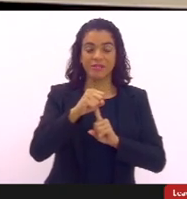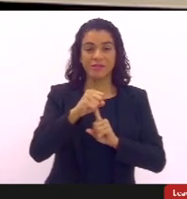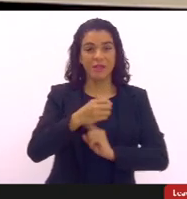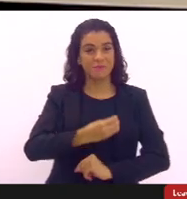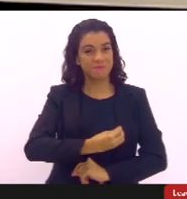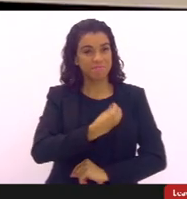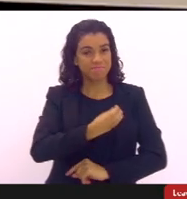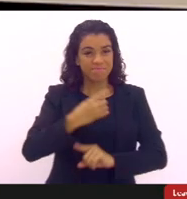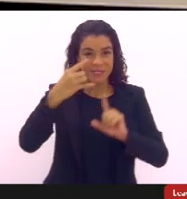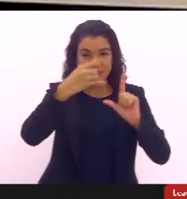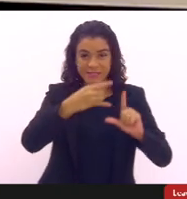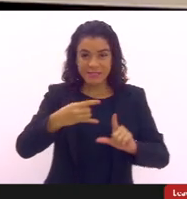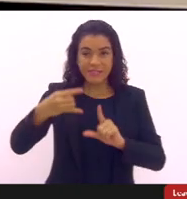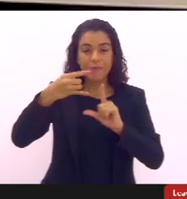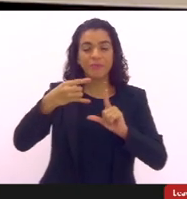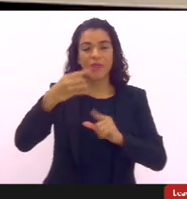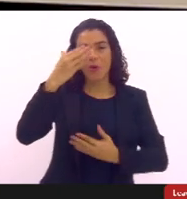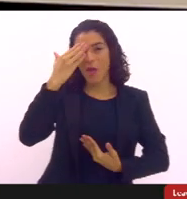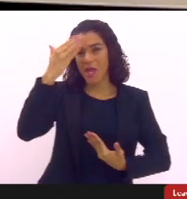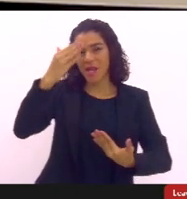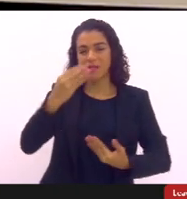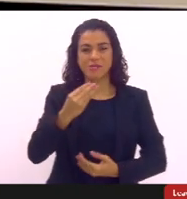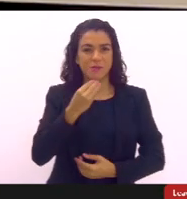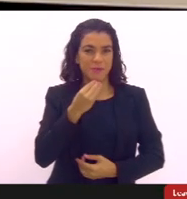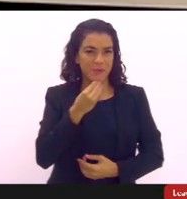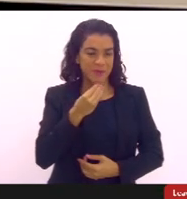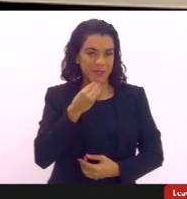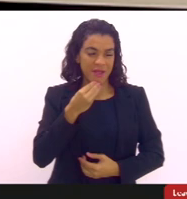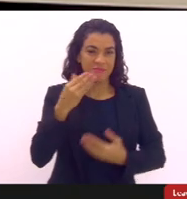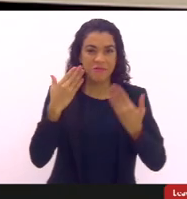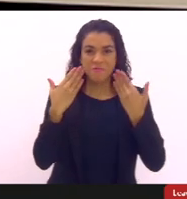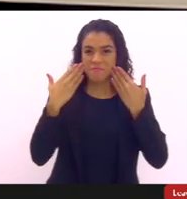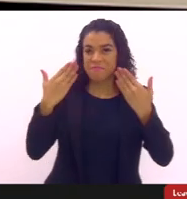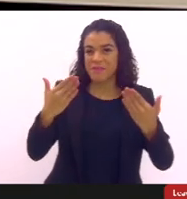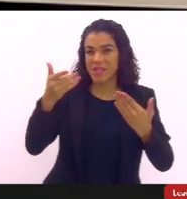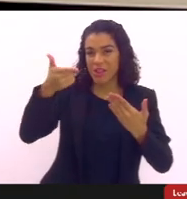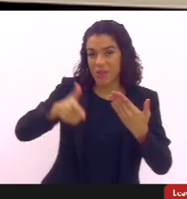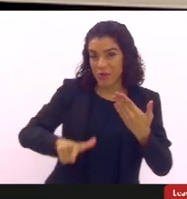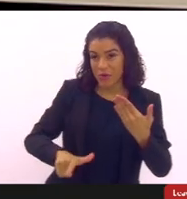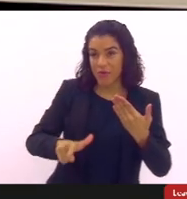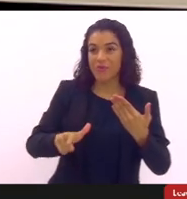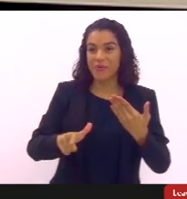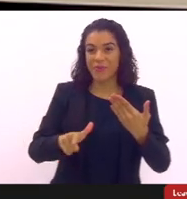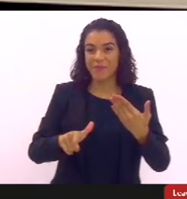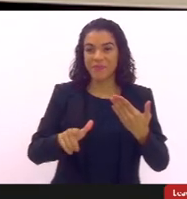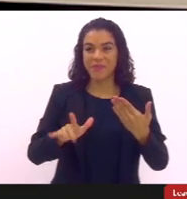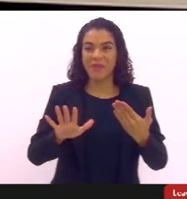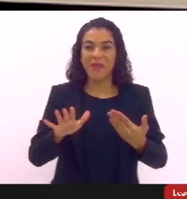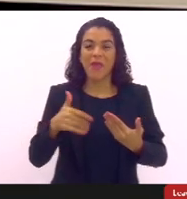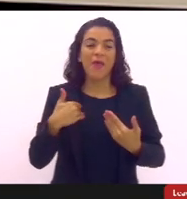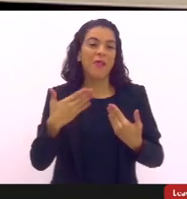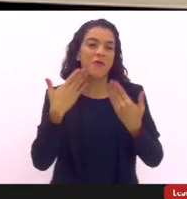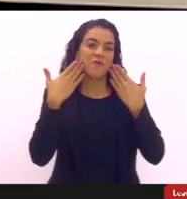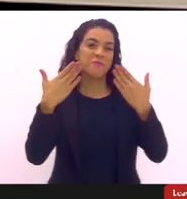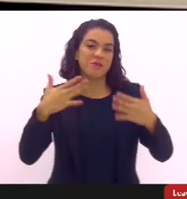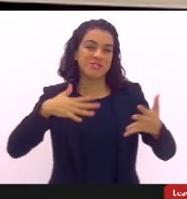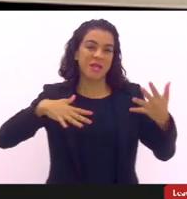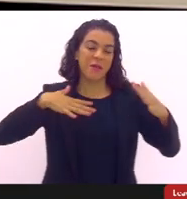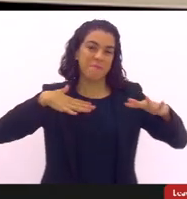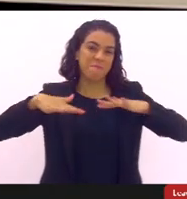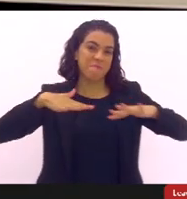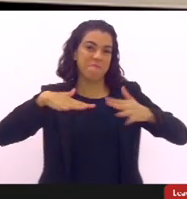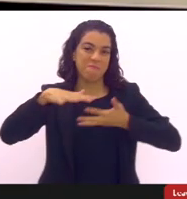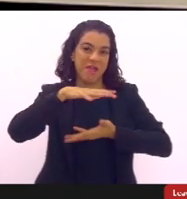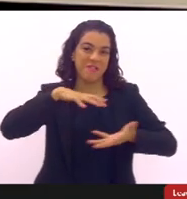presentes. Eu agradeço a oportunidade de poder me manifestar de novo. Não farei outra manifestação como a